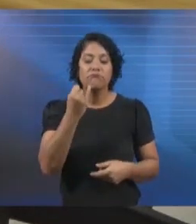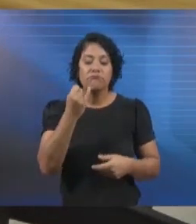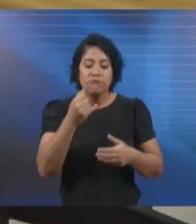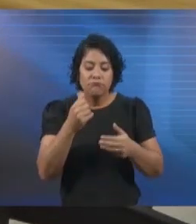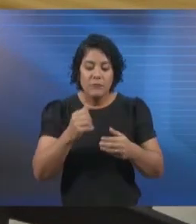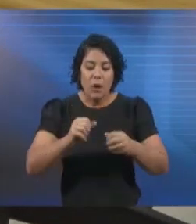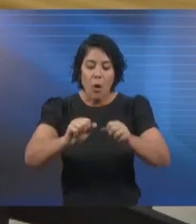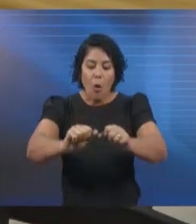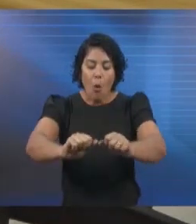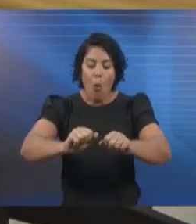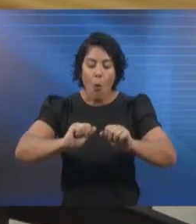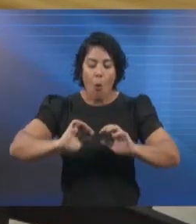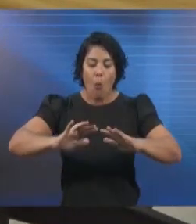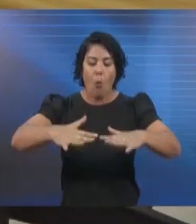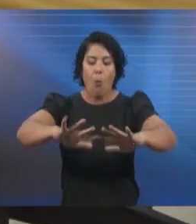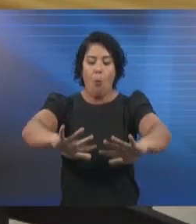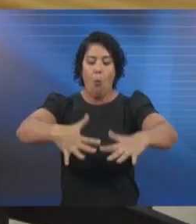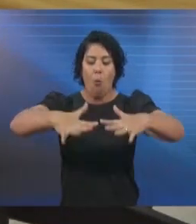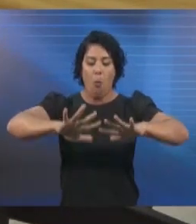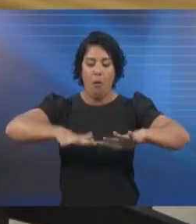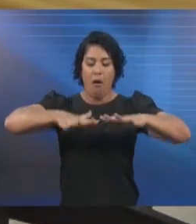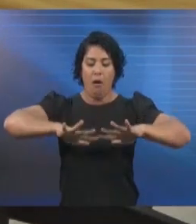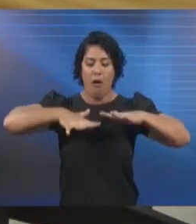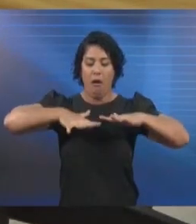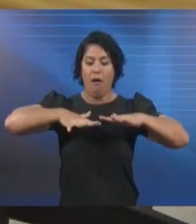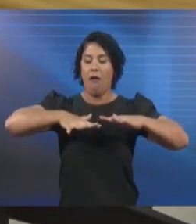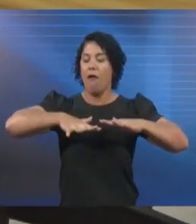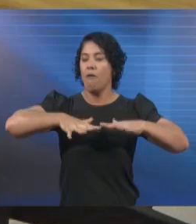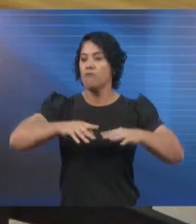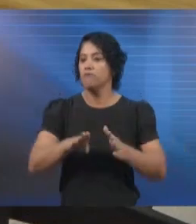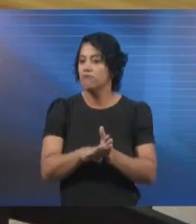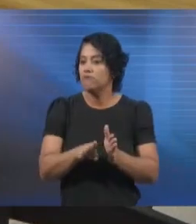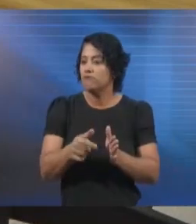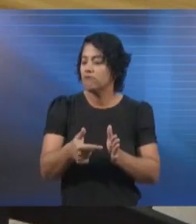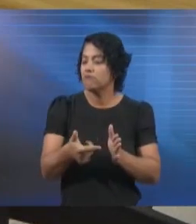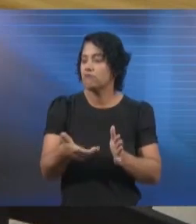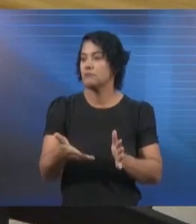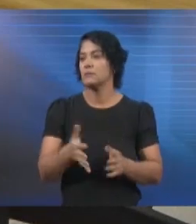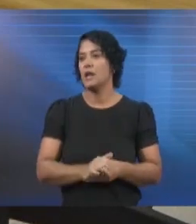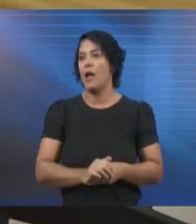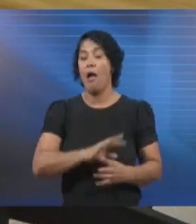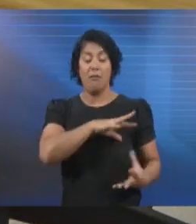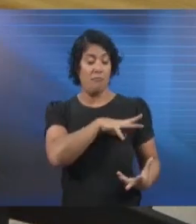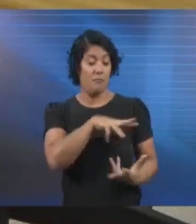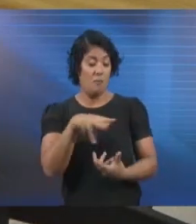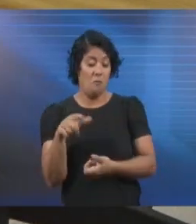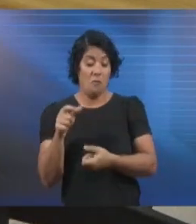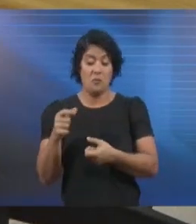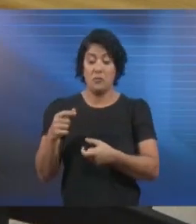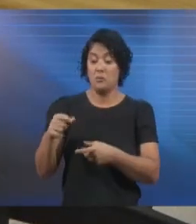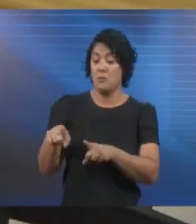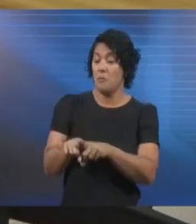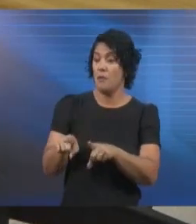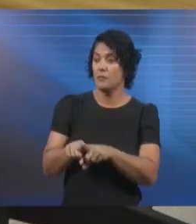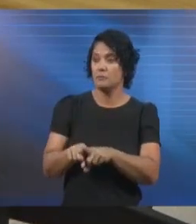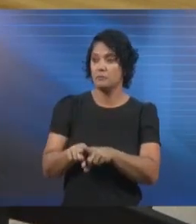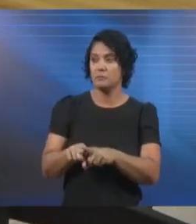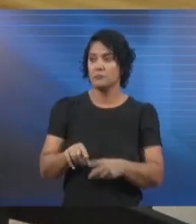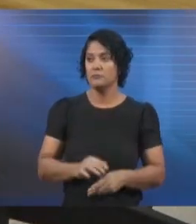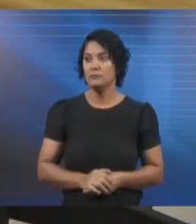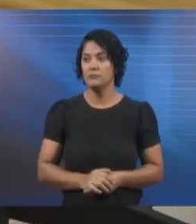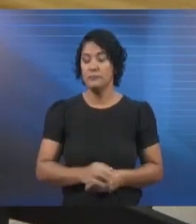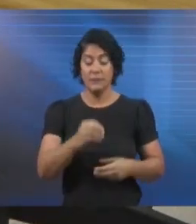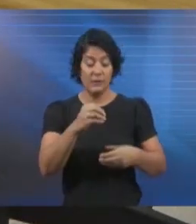mar necessidade da engorda Como já foi feito em outras praias Brasil e Mundo a for dentro dos parâmetros